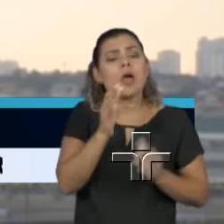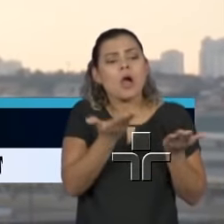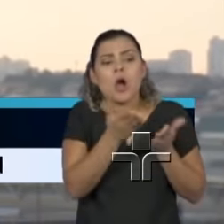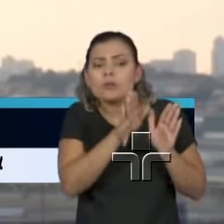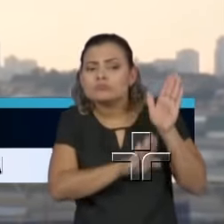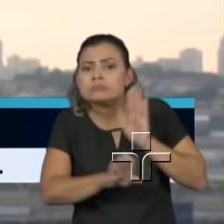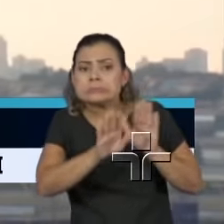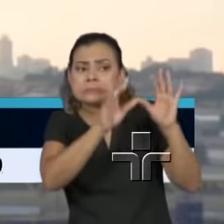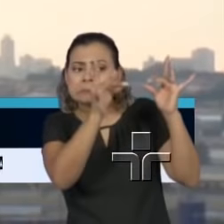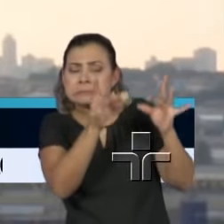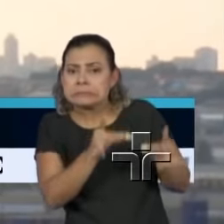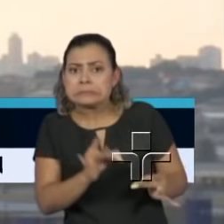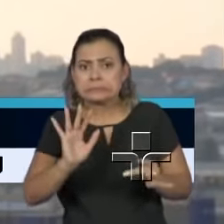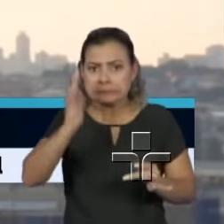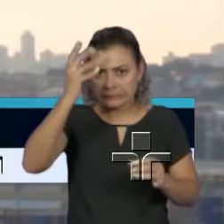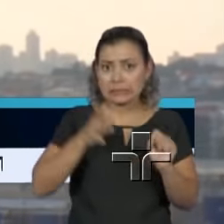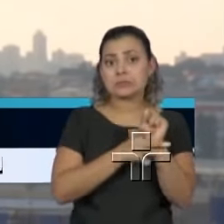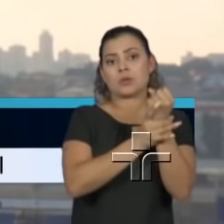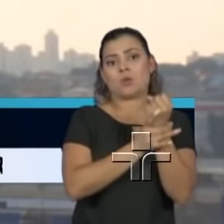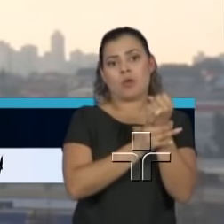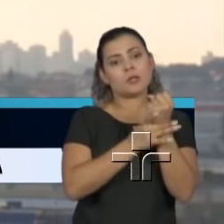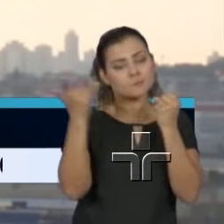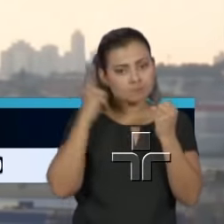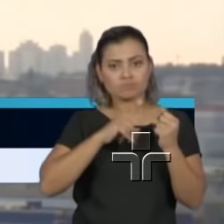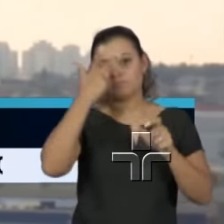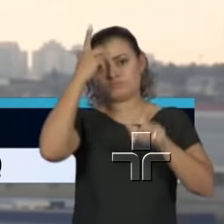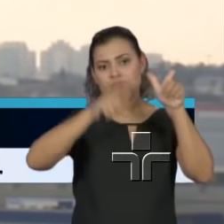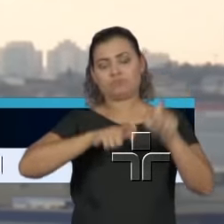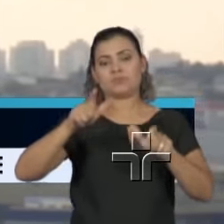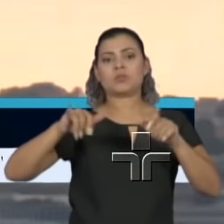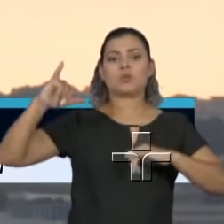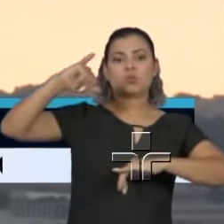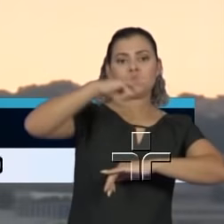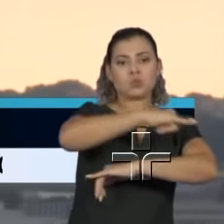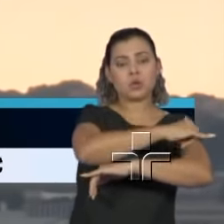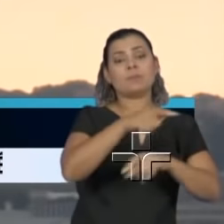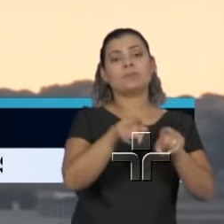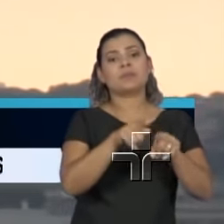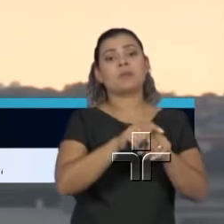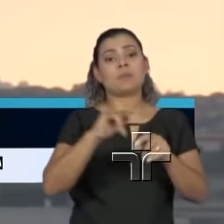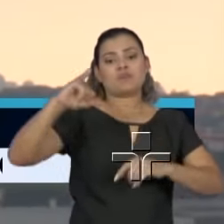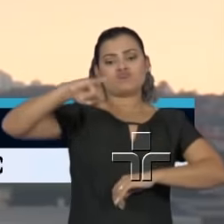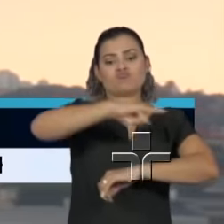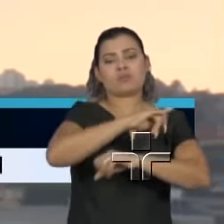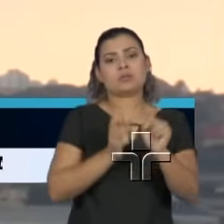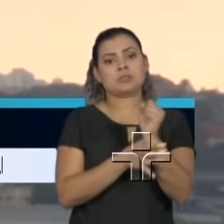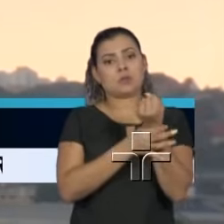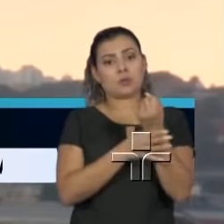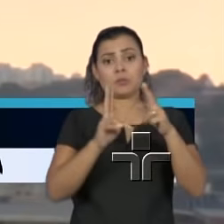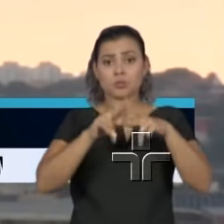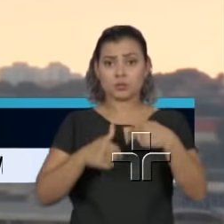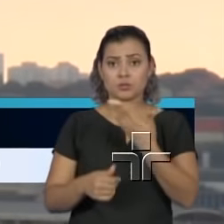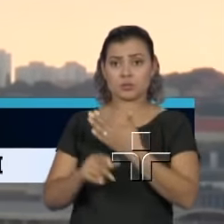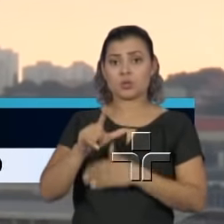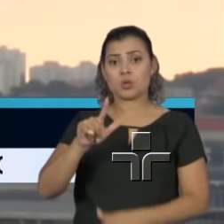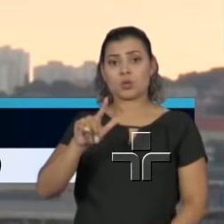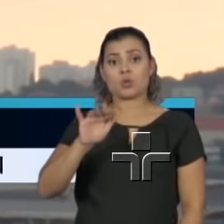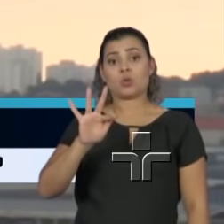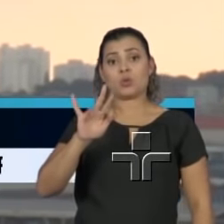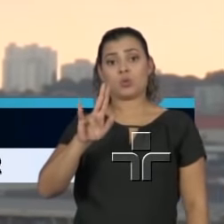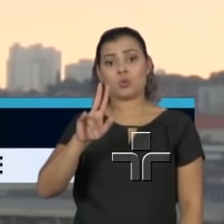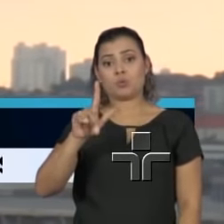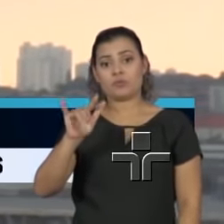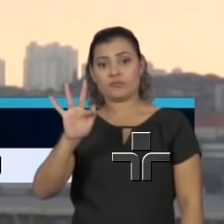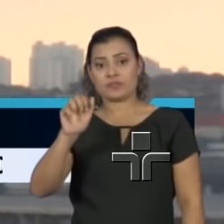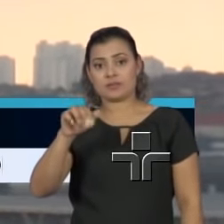os acontecimentos para garantir a segurança dos passageiros, da tripulação e da aeronave. A Lufthansa também cancelou um voo